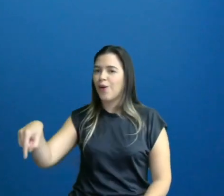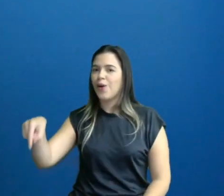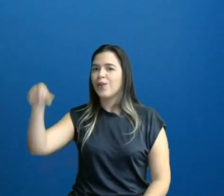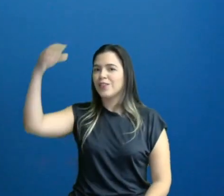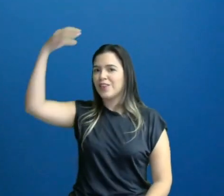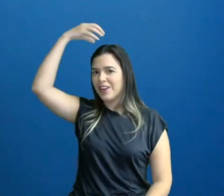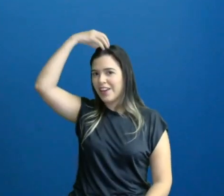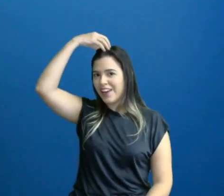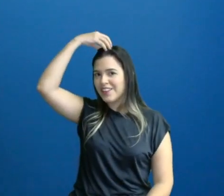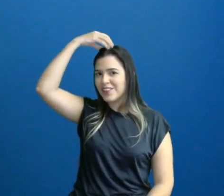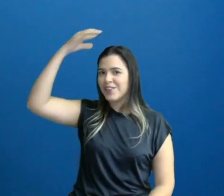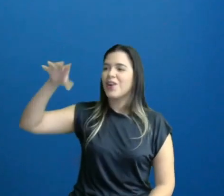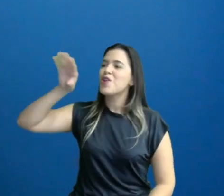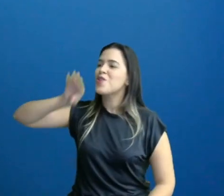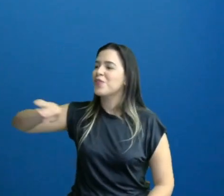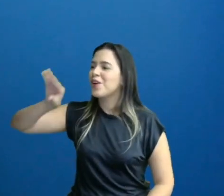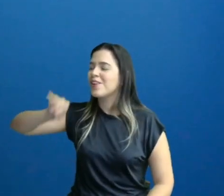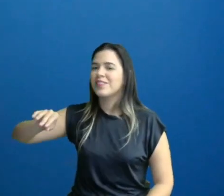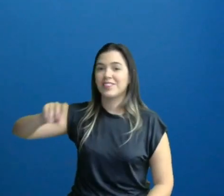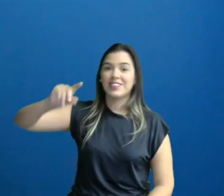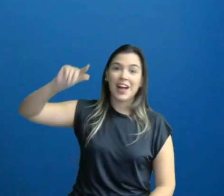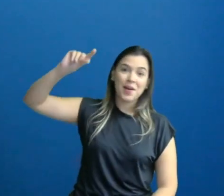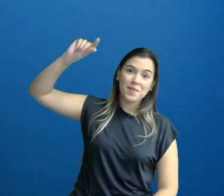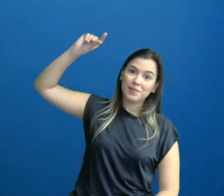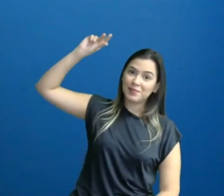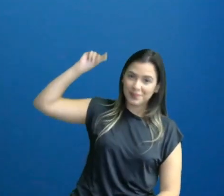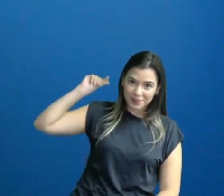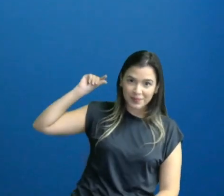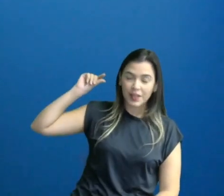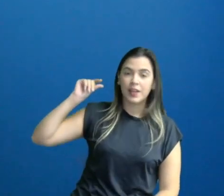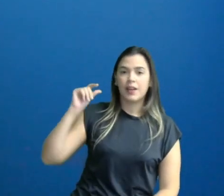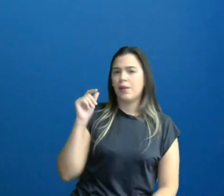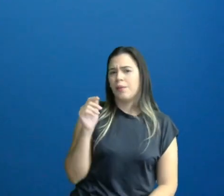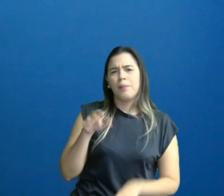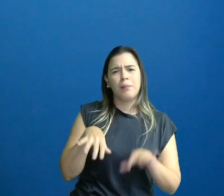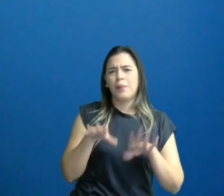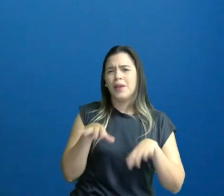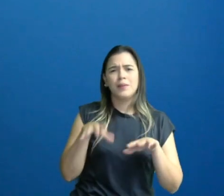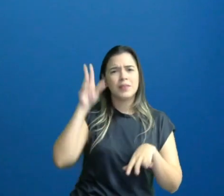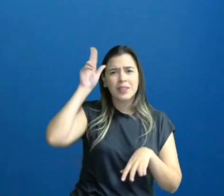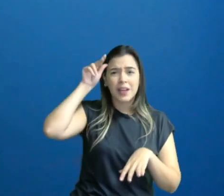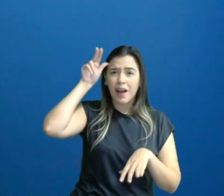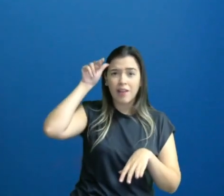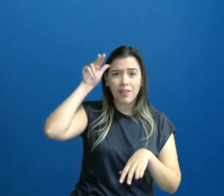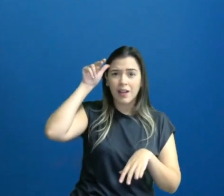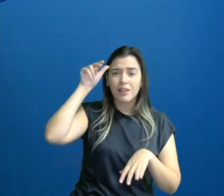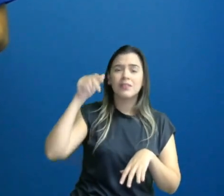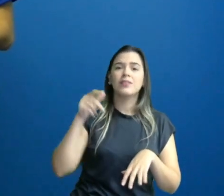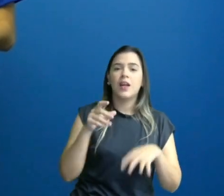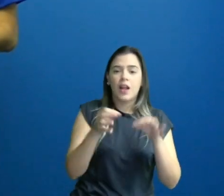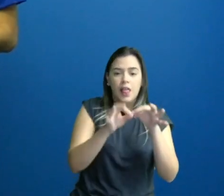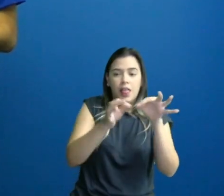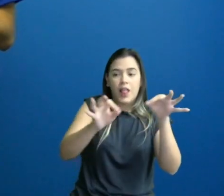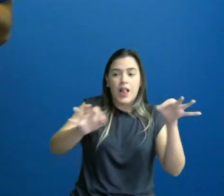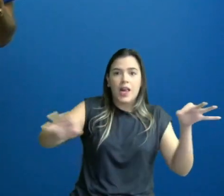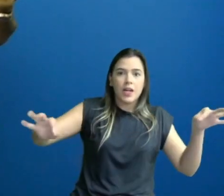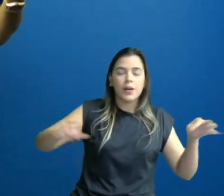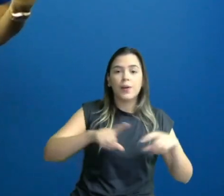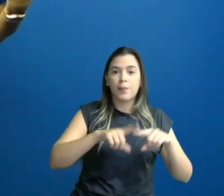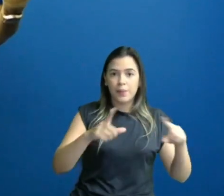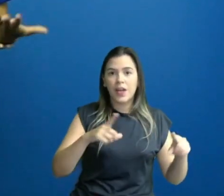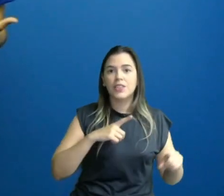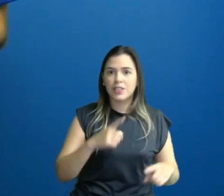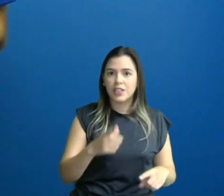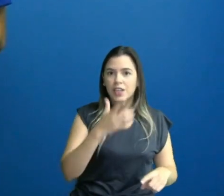reino e isso levava muito tempo mesmo no meu cavalo os reinos eram distância mas para isso